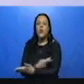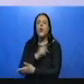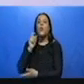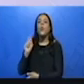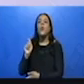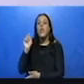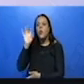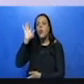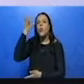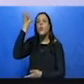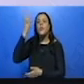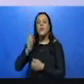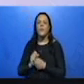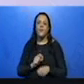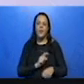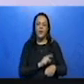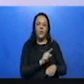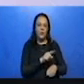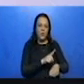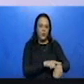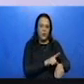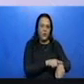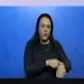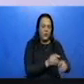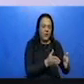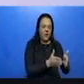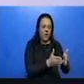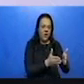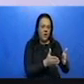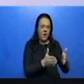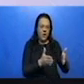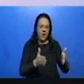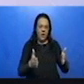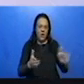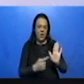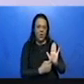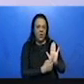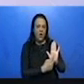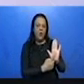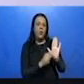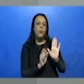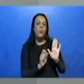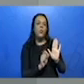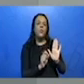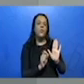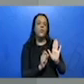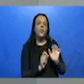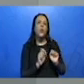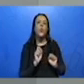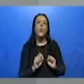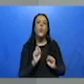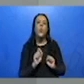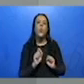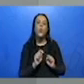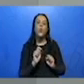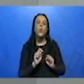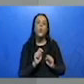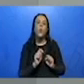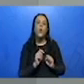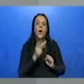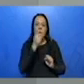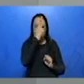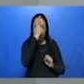acontecido. Já o enredo não, ele mostra como que o narrador pensa, como que o autor pensa para o